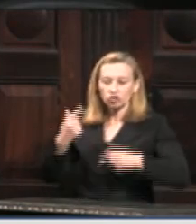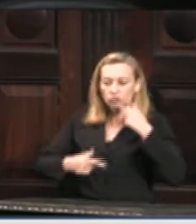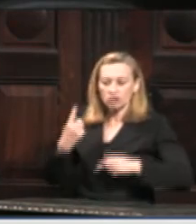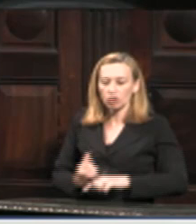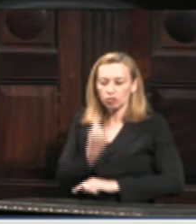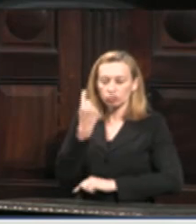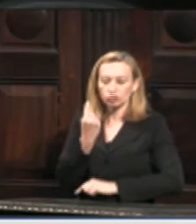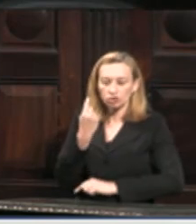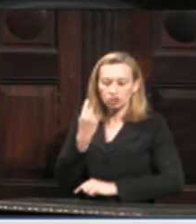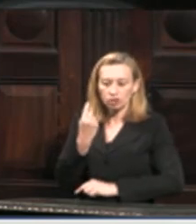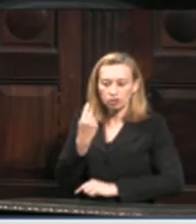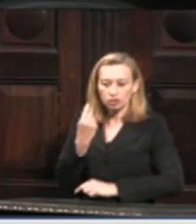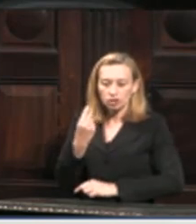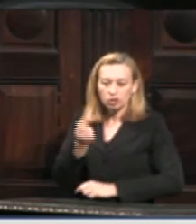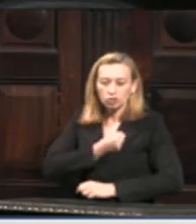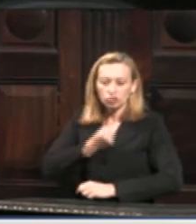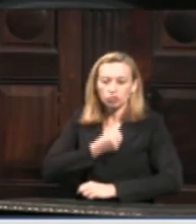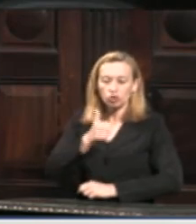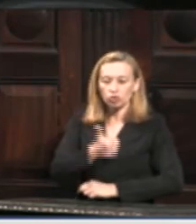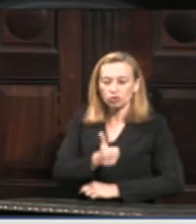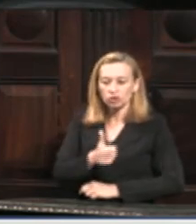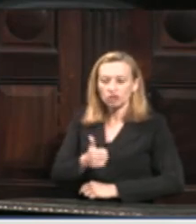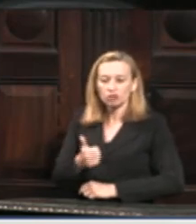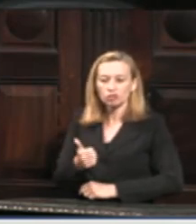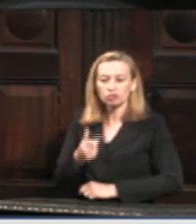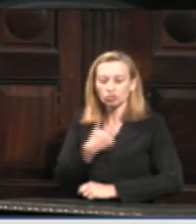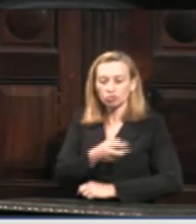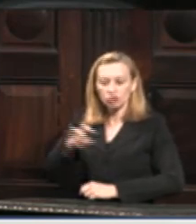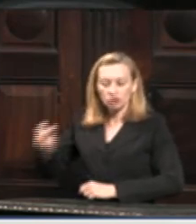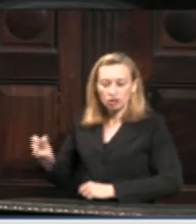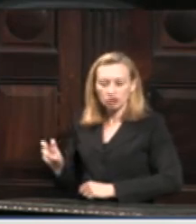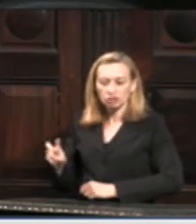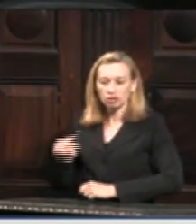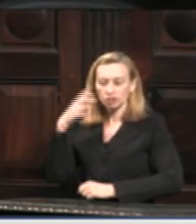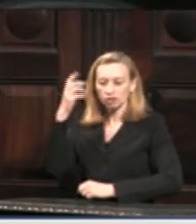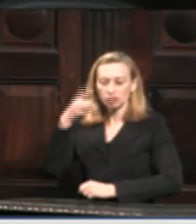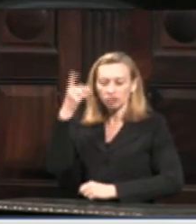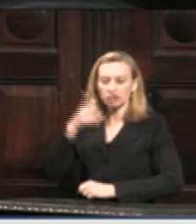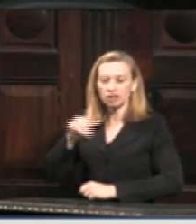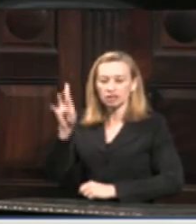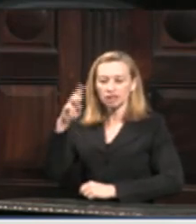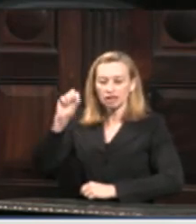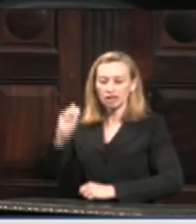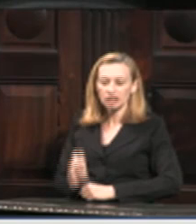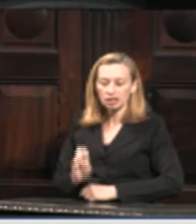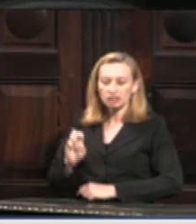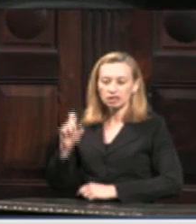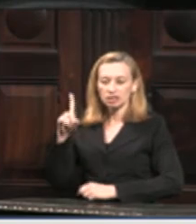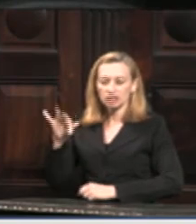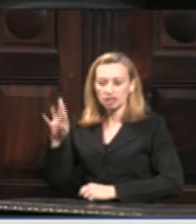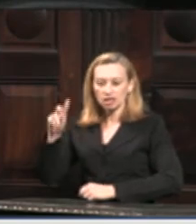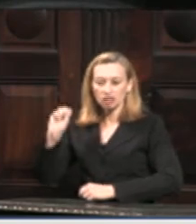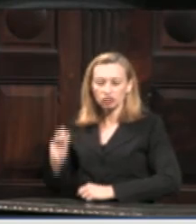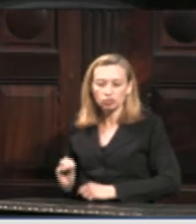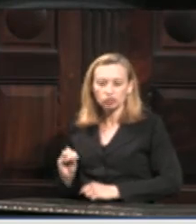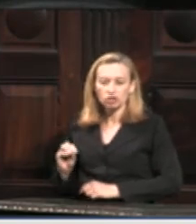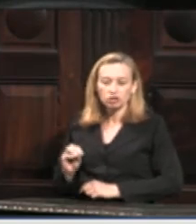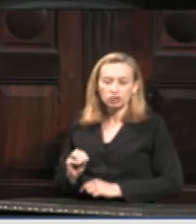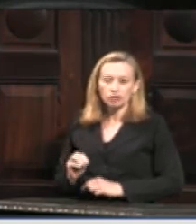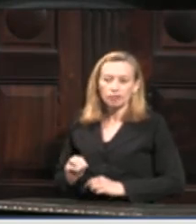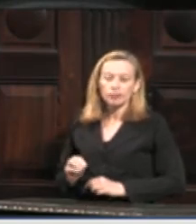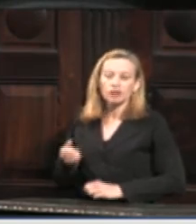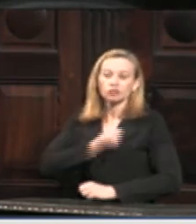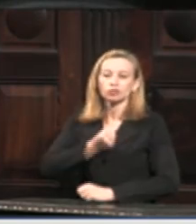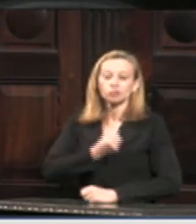de resolução número 811 de 2015, de autoria do deputado André Siciliano. Indicação legislativa